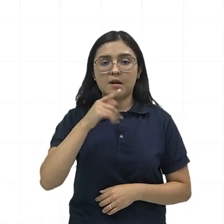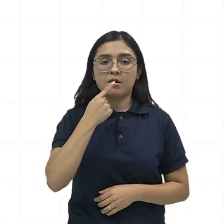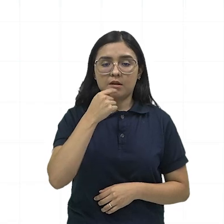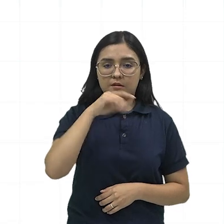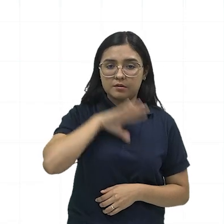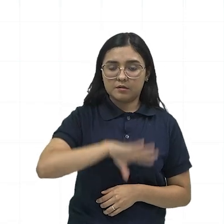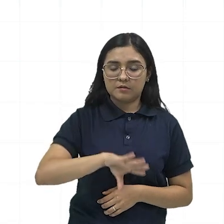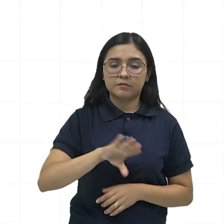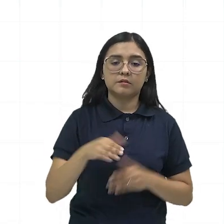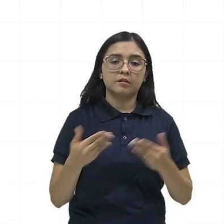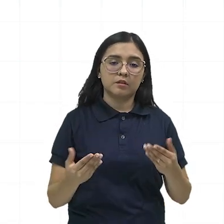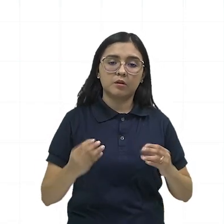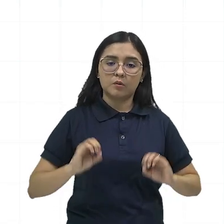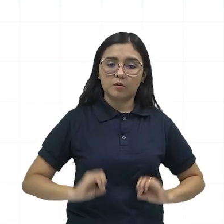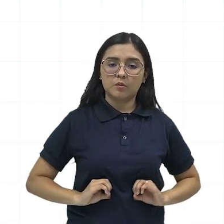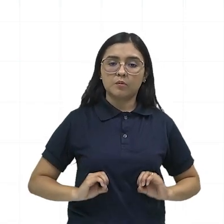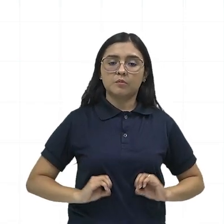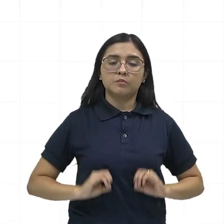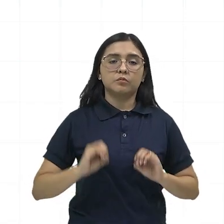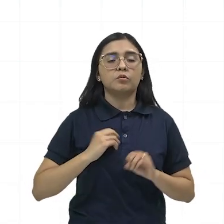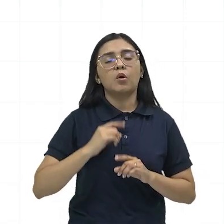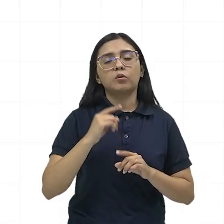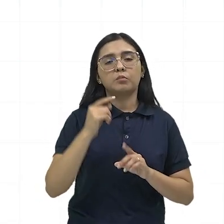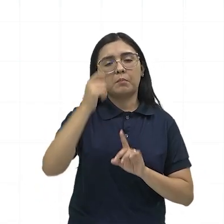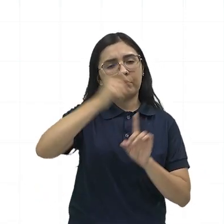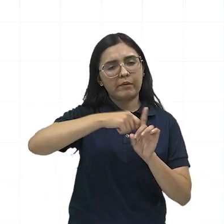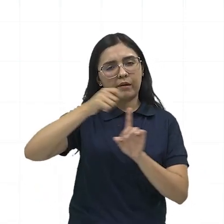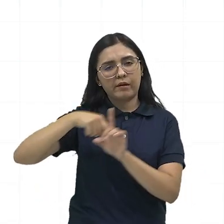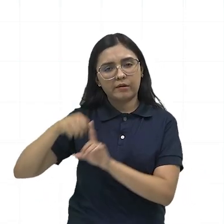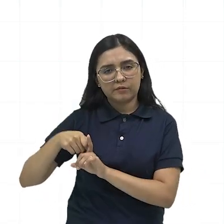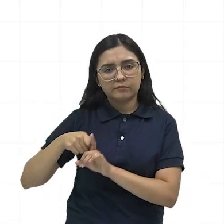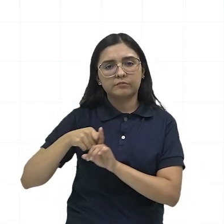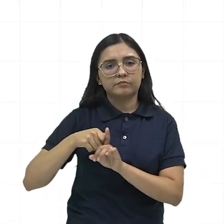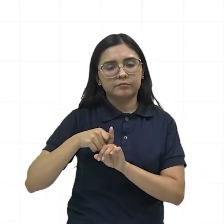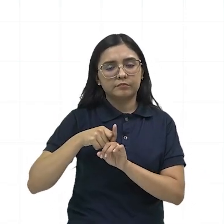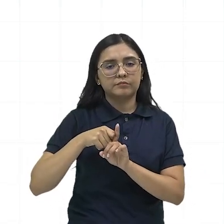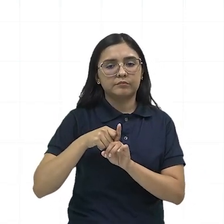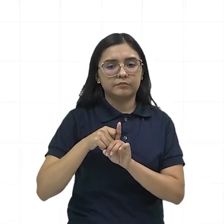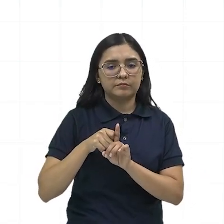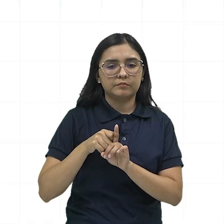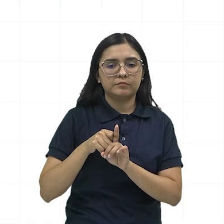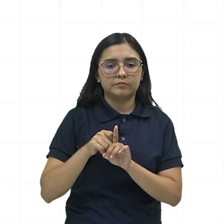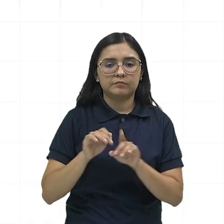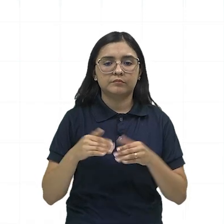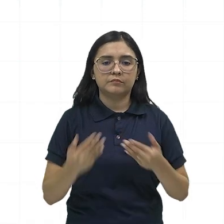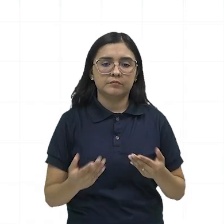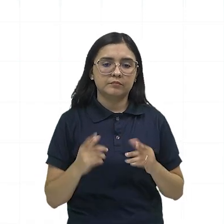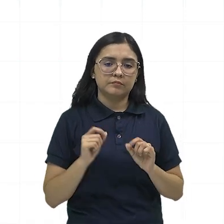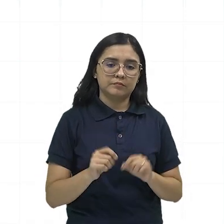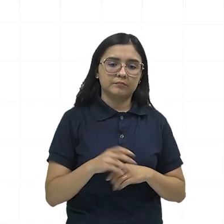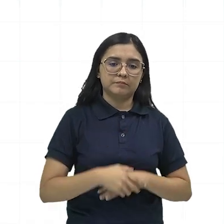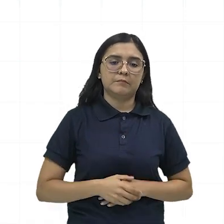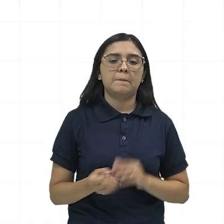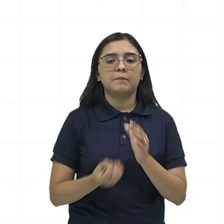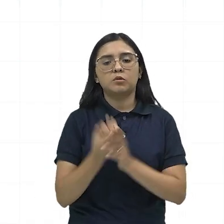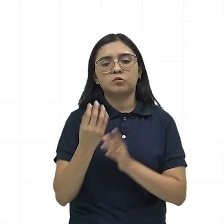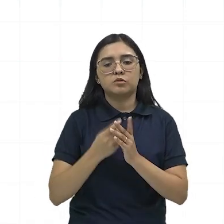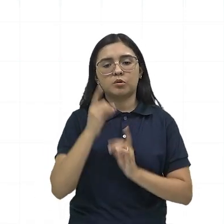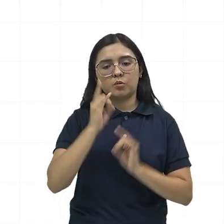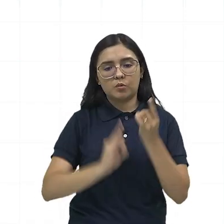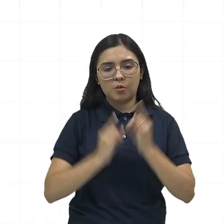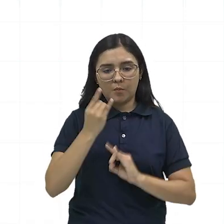ovários passam a ser liberados mensalmente. Os ovários começam a produzir e secretar a progesterona